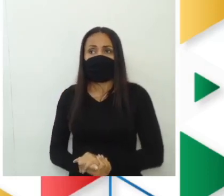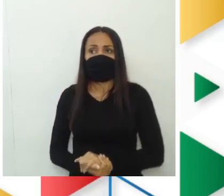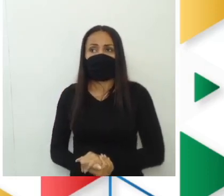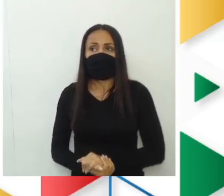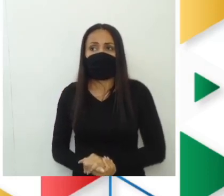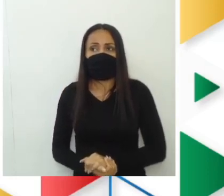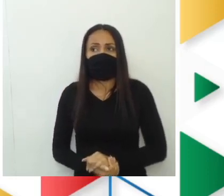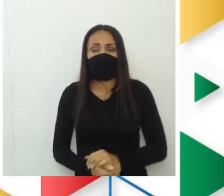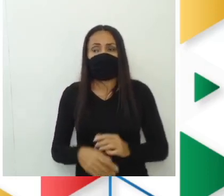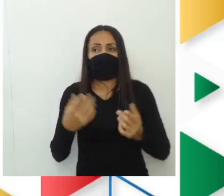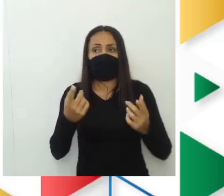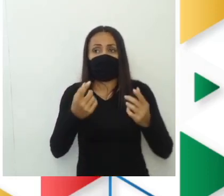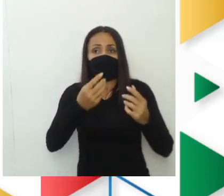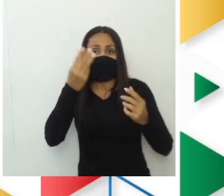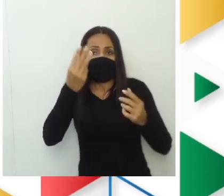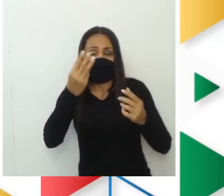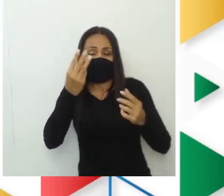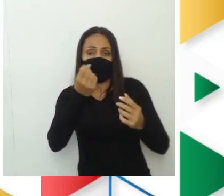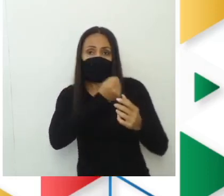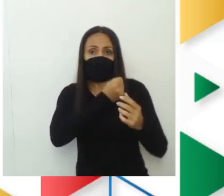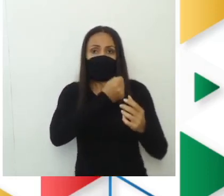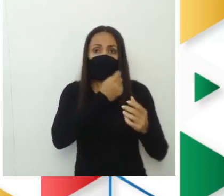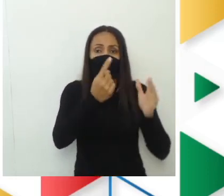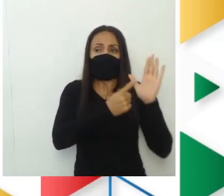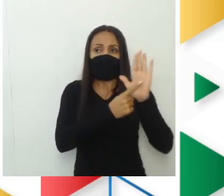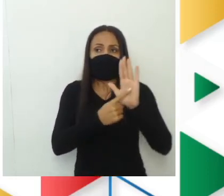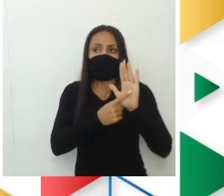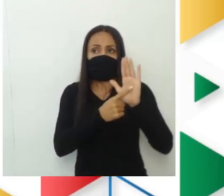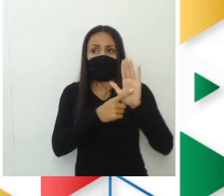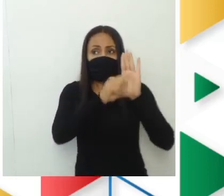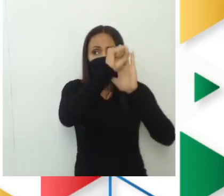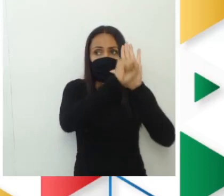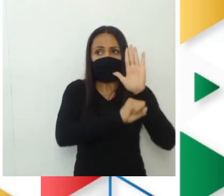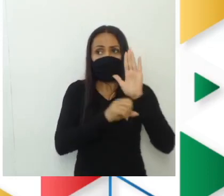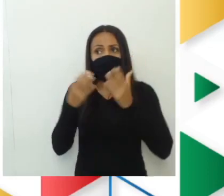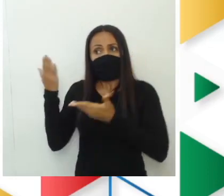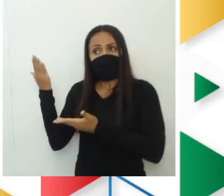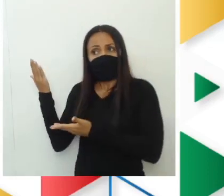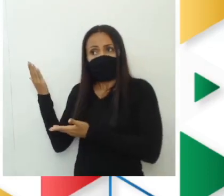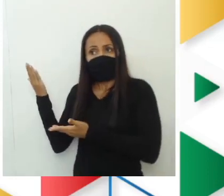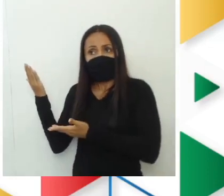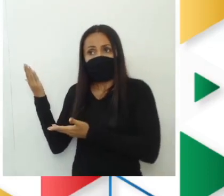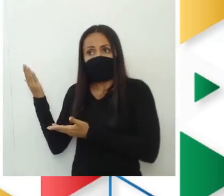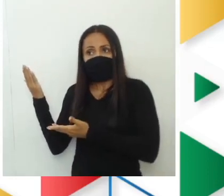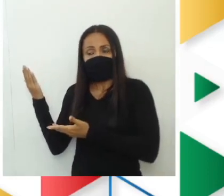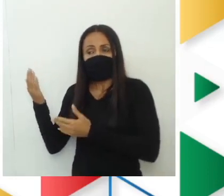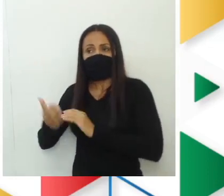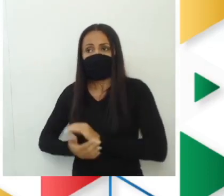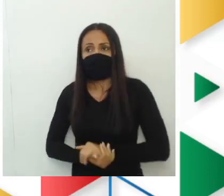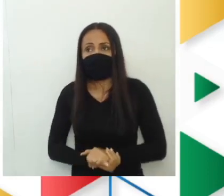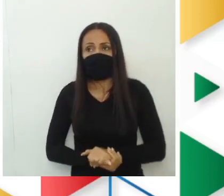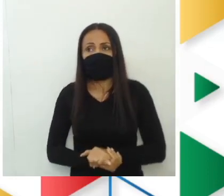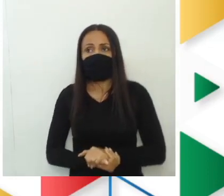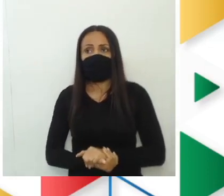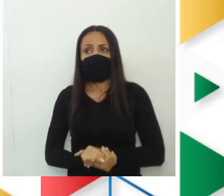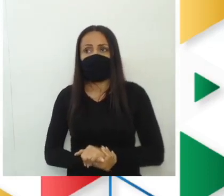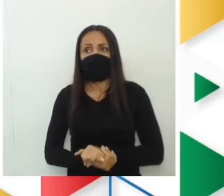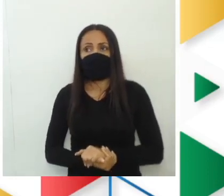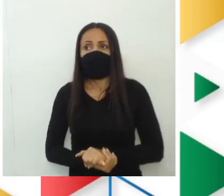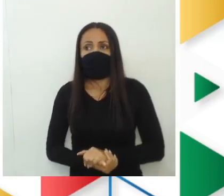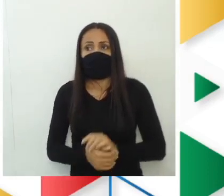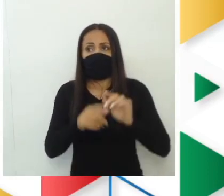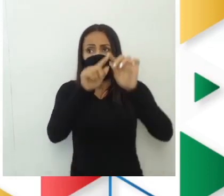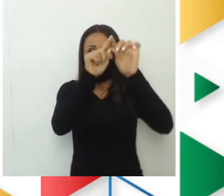números estão apresentados por símbolos. Compare esses números utilizando o símbolo de maior, menor